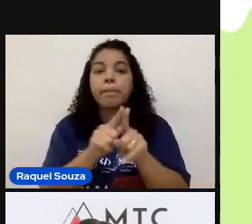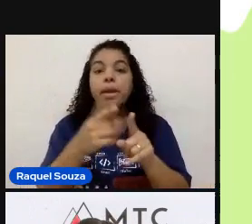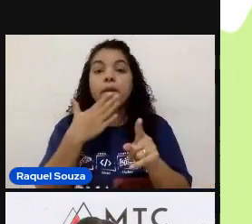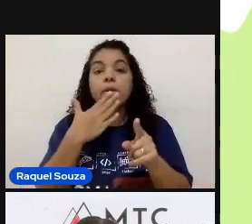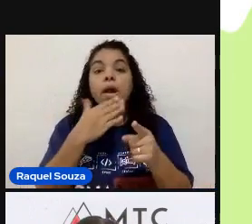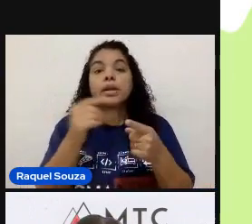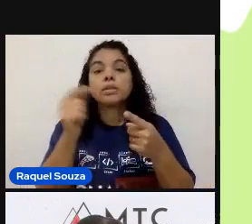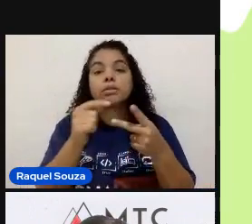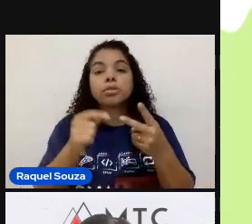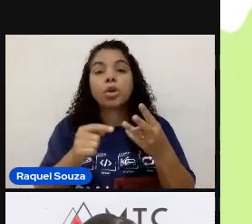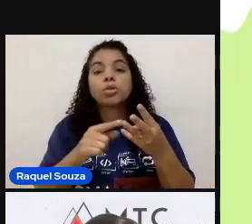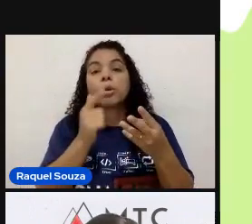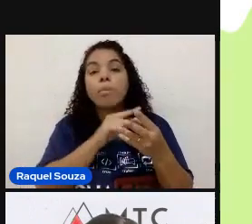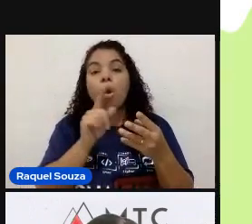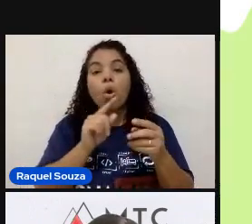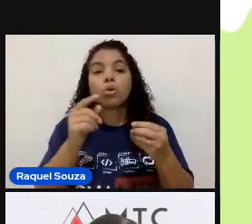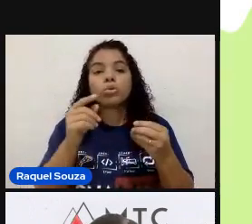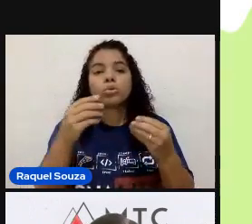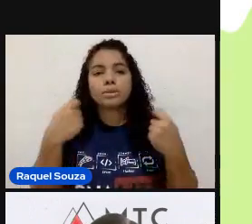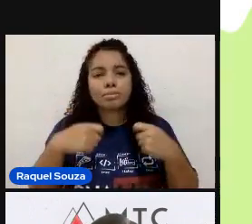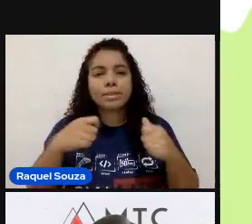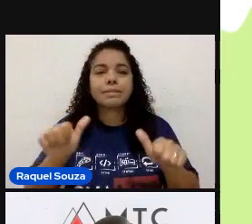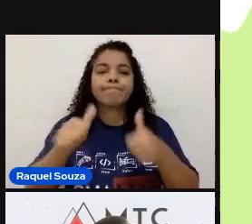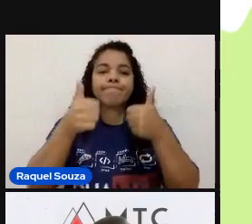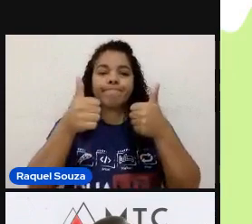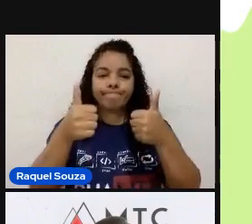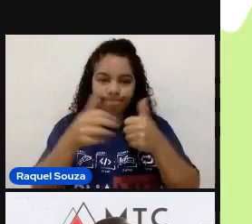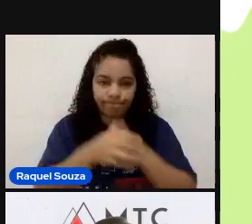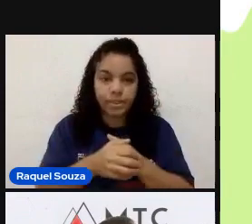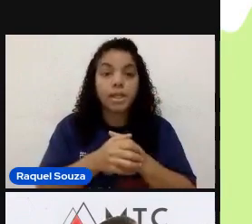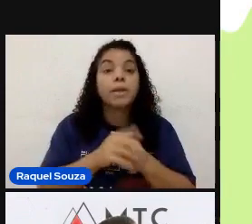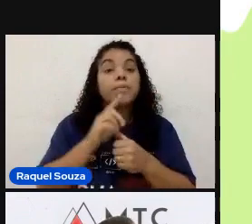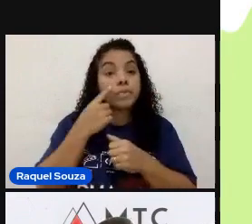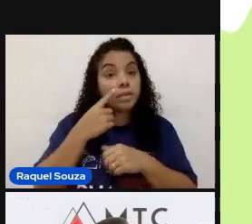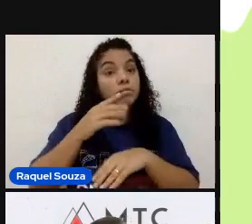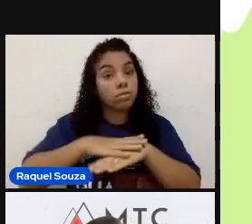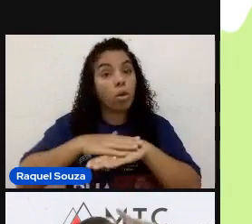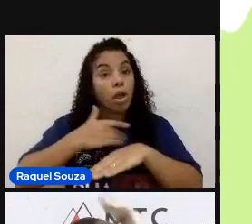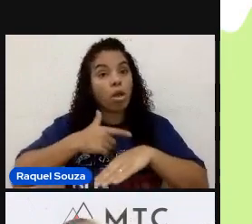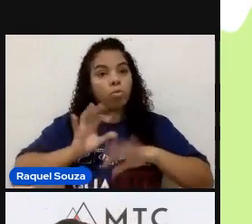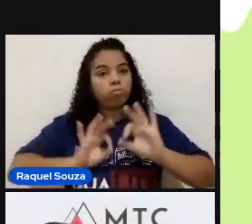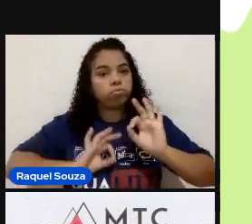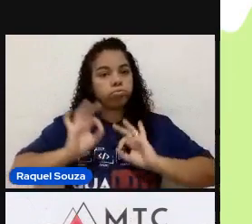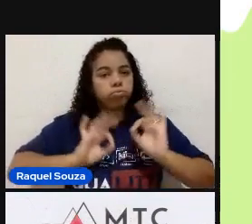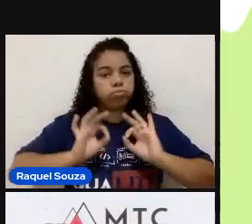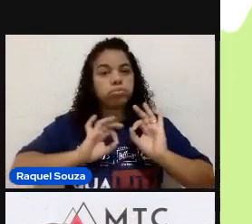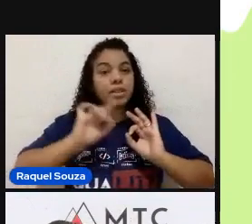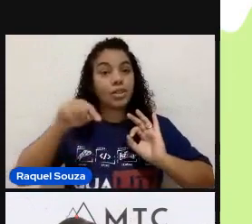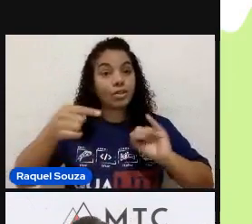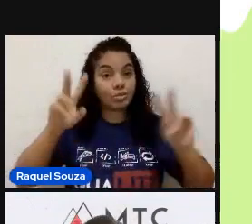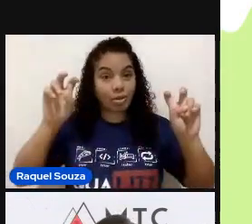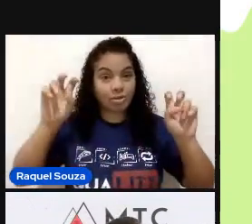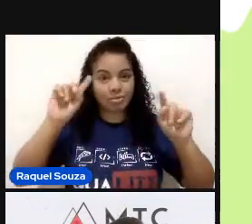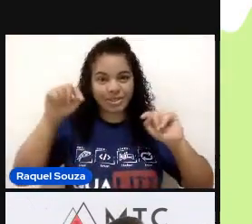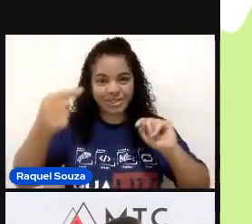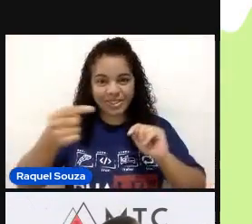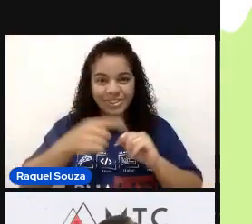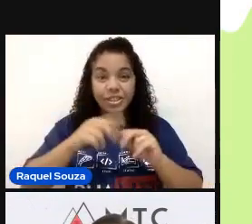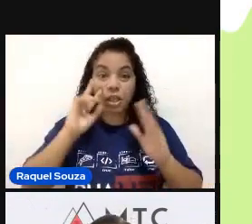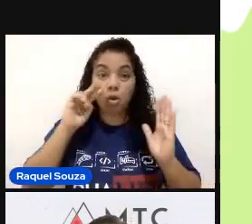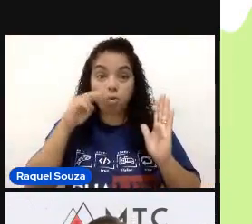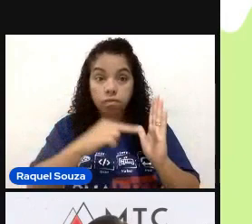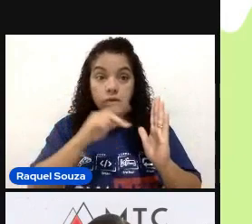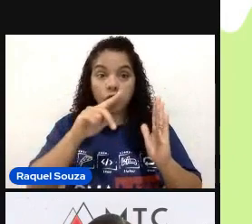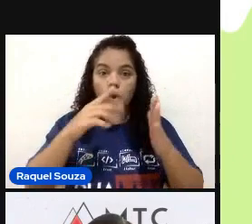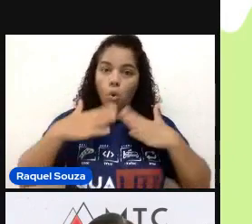pontos fracos para que eu consiga realizar isso. Então, me organizo, que vai ser o nosso próximo assunto. Verifico